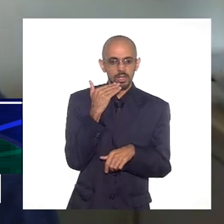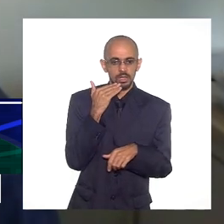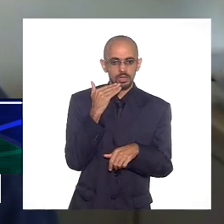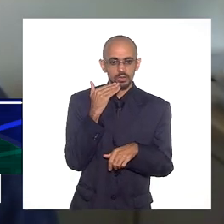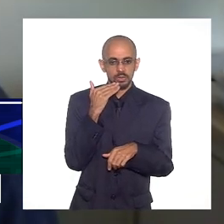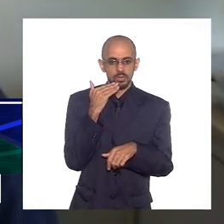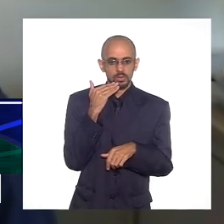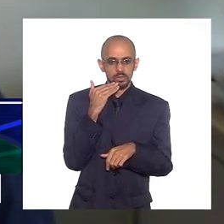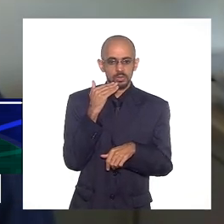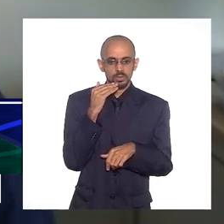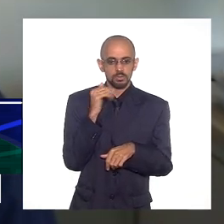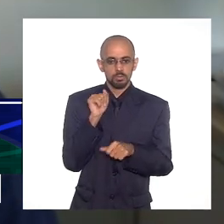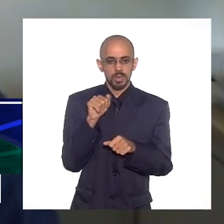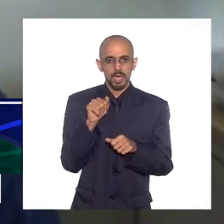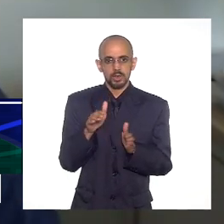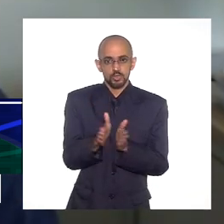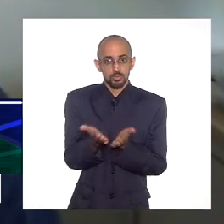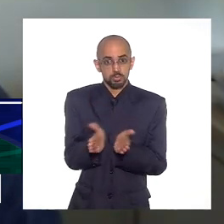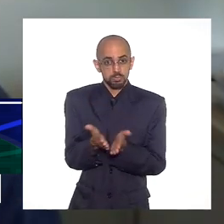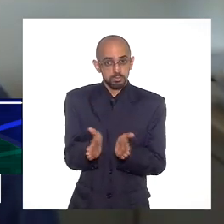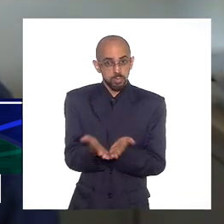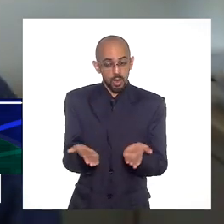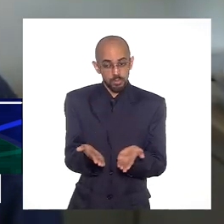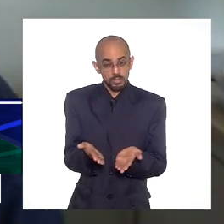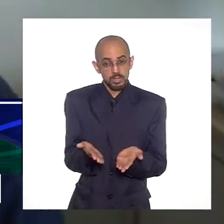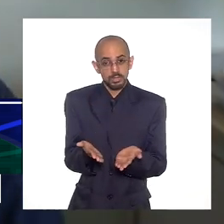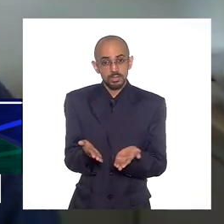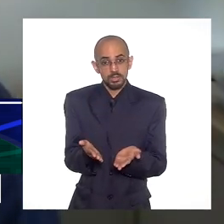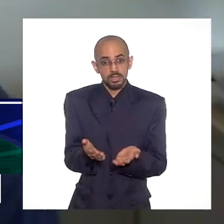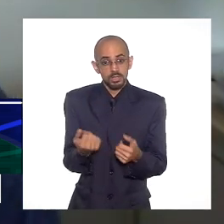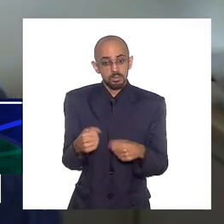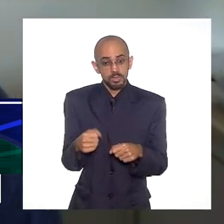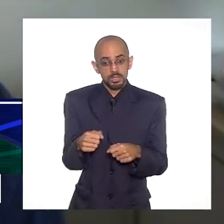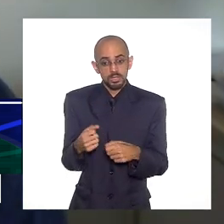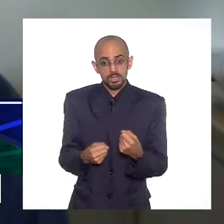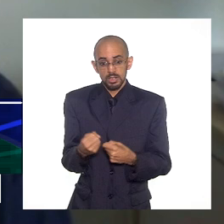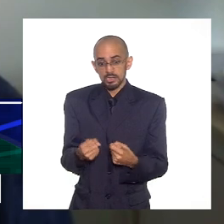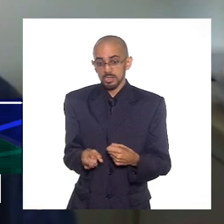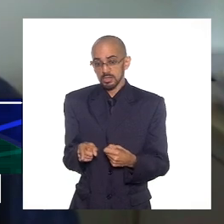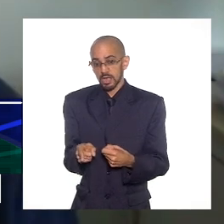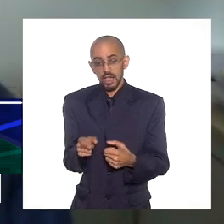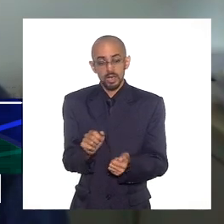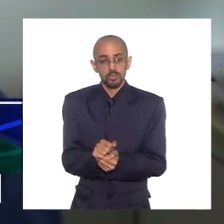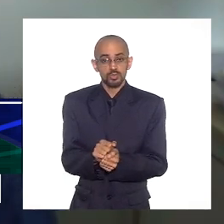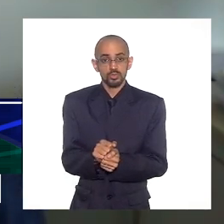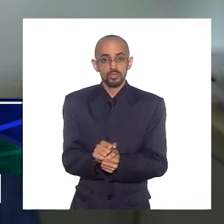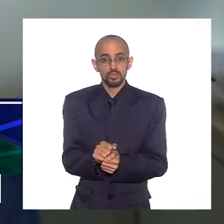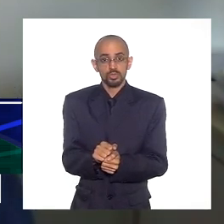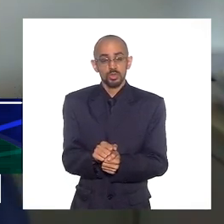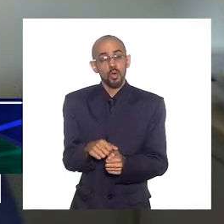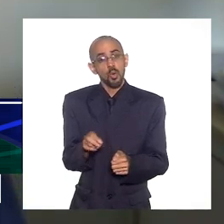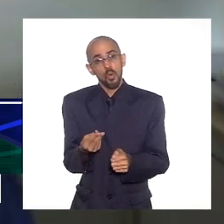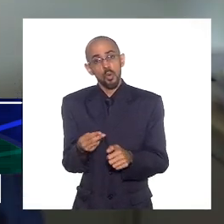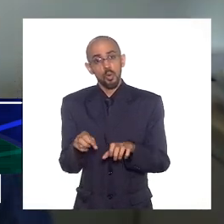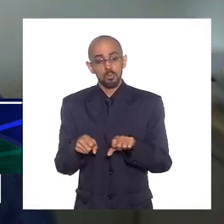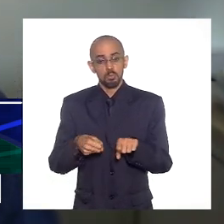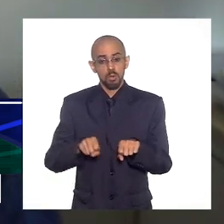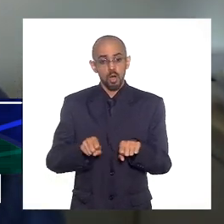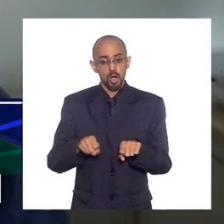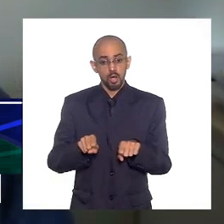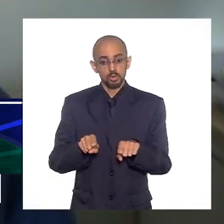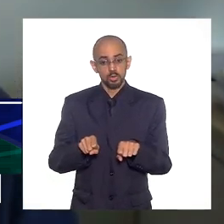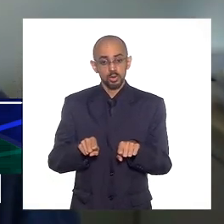de população mais depauperadas que precisam desses veículos, sejam carros, sejam motos, para o